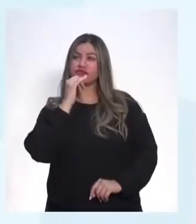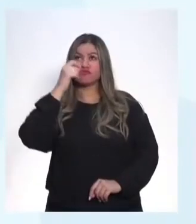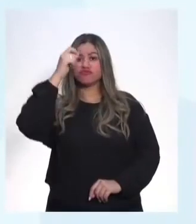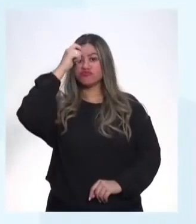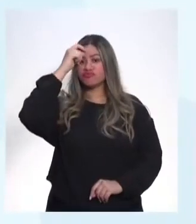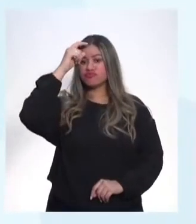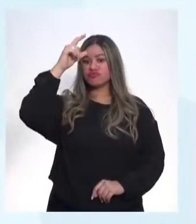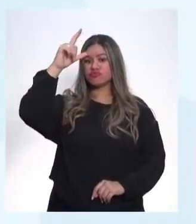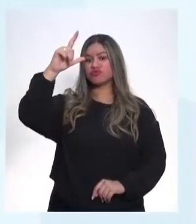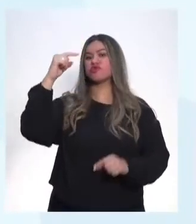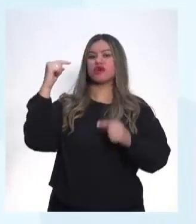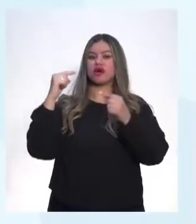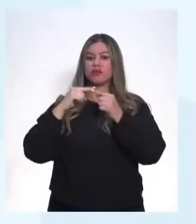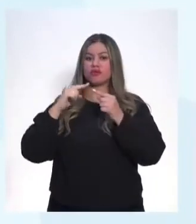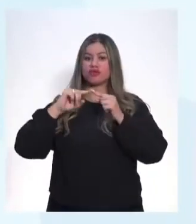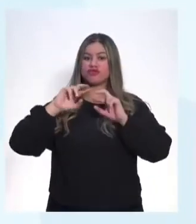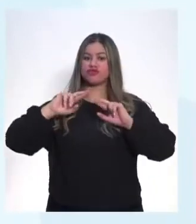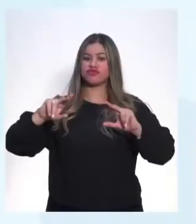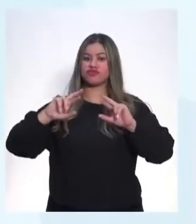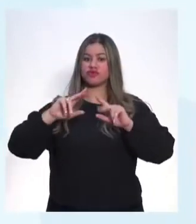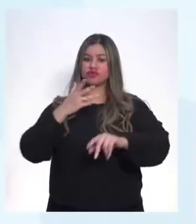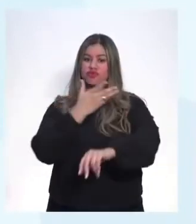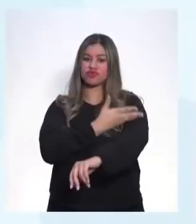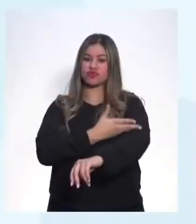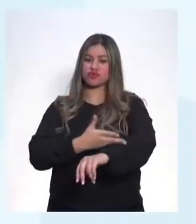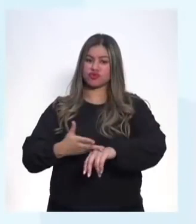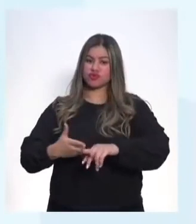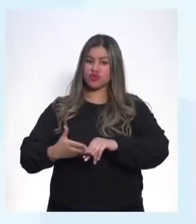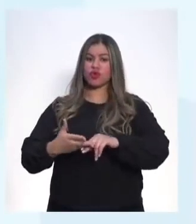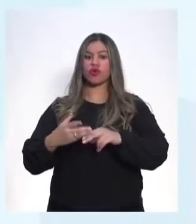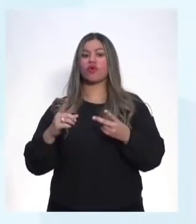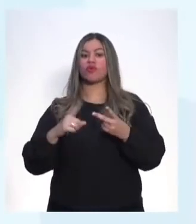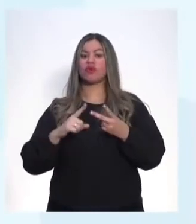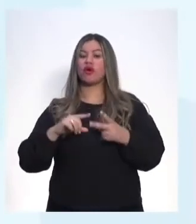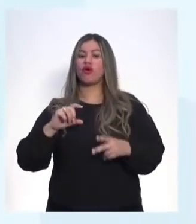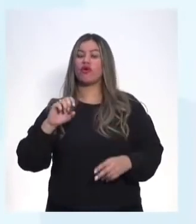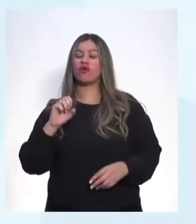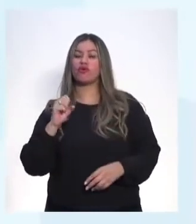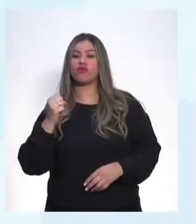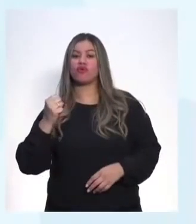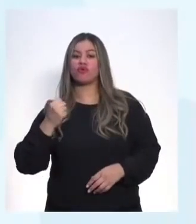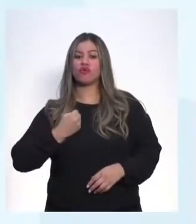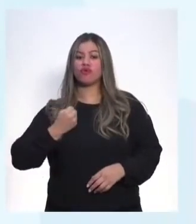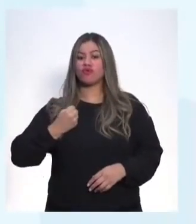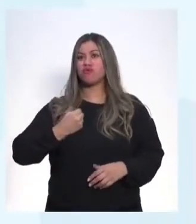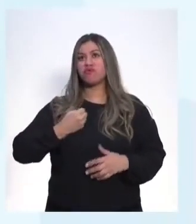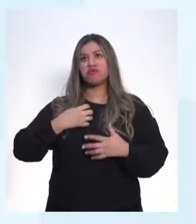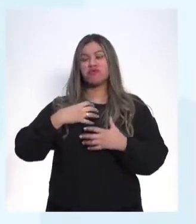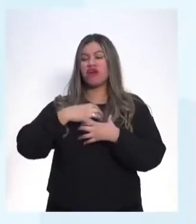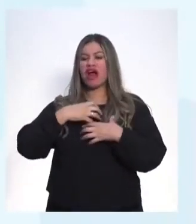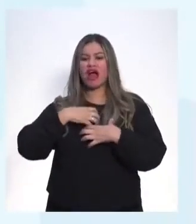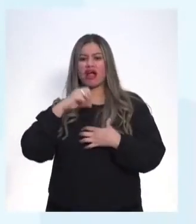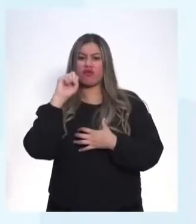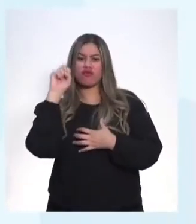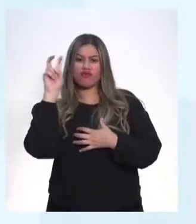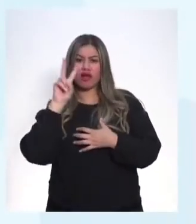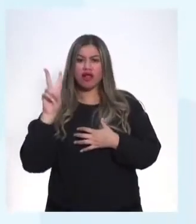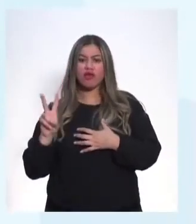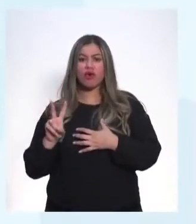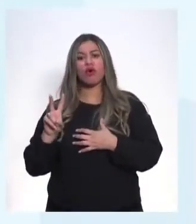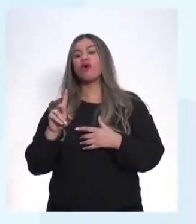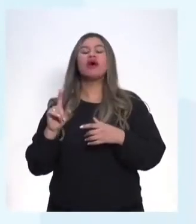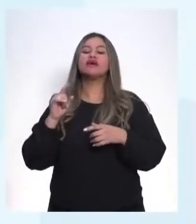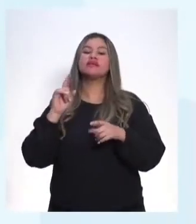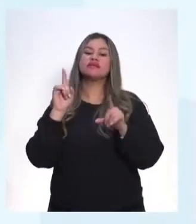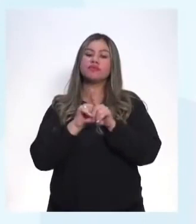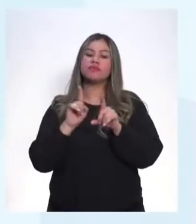cultura, que envolve os diferentes hábitos, os valores e as tradições. Dependendo da região, o mesmo objeto